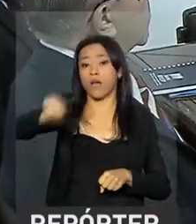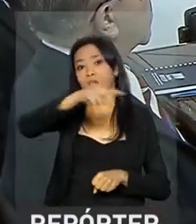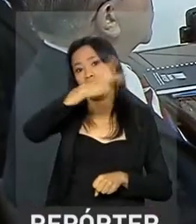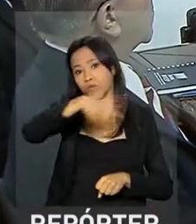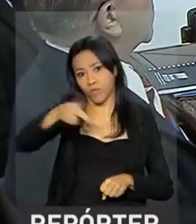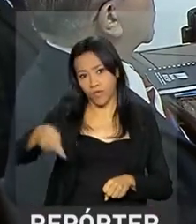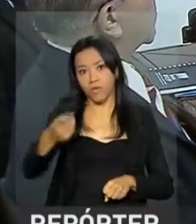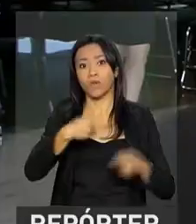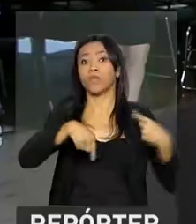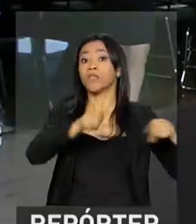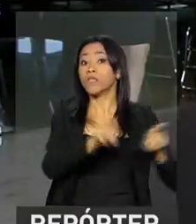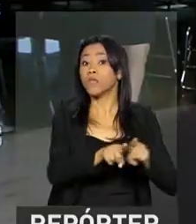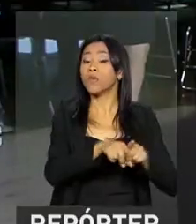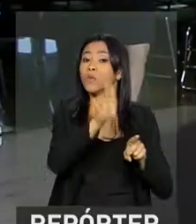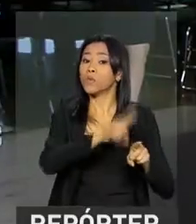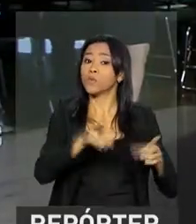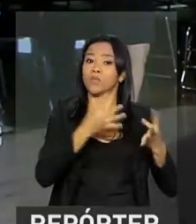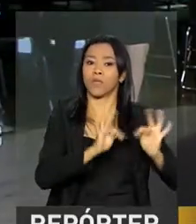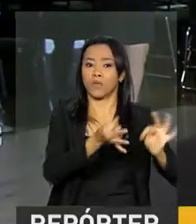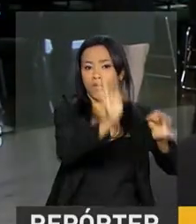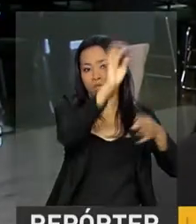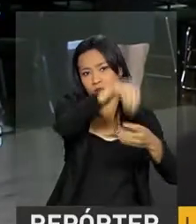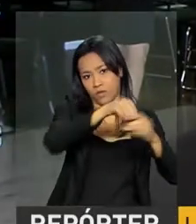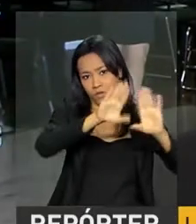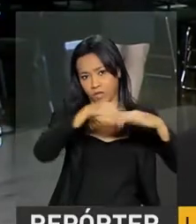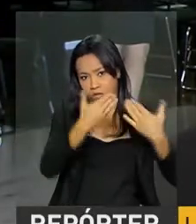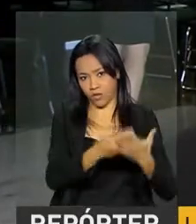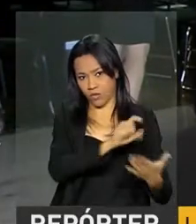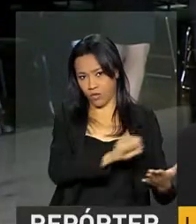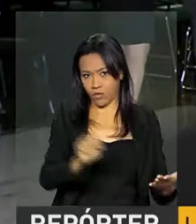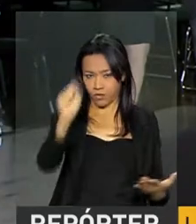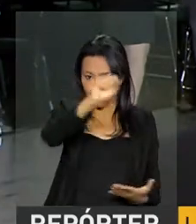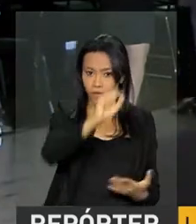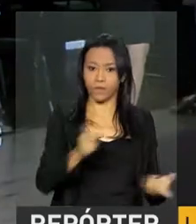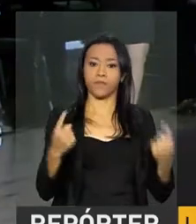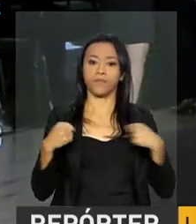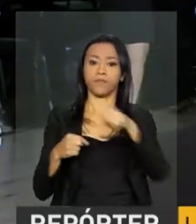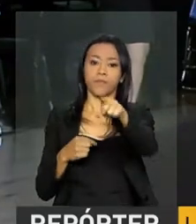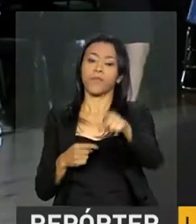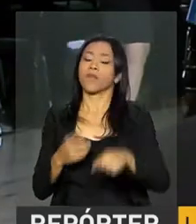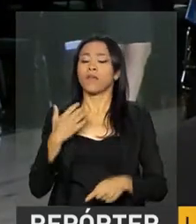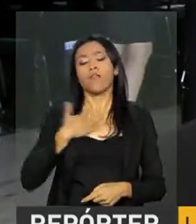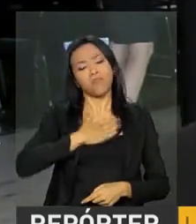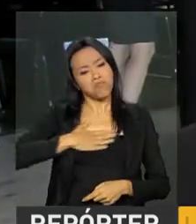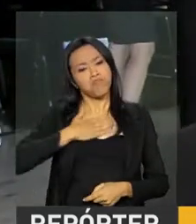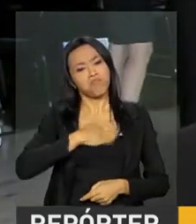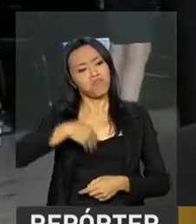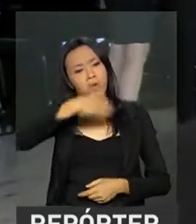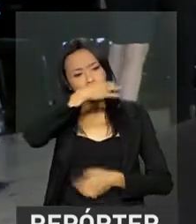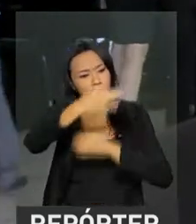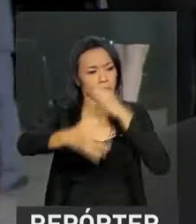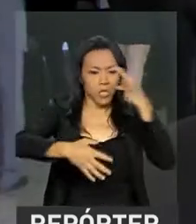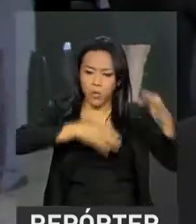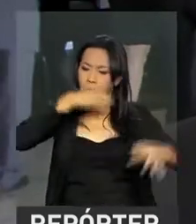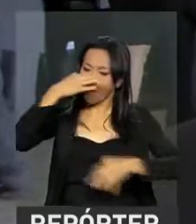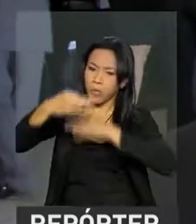digitalização das escolas. Nós estamos satisfeitos. Eu acho que as sugestões foram